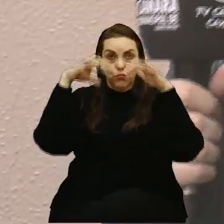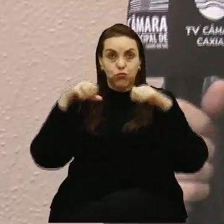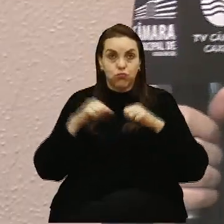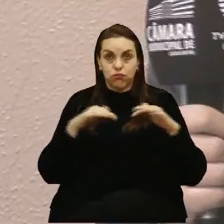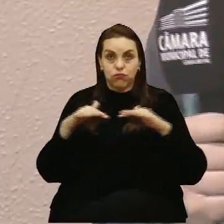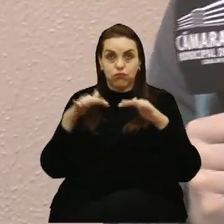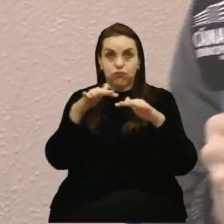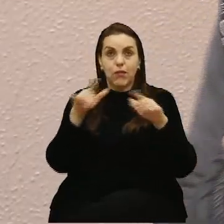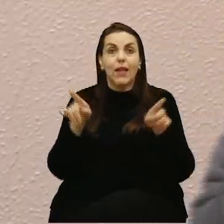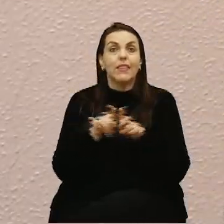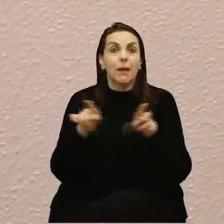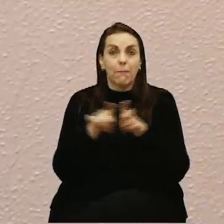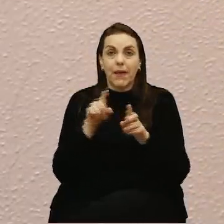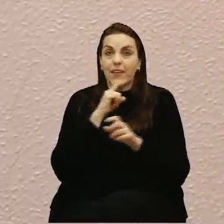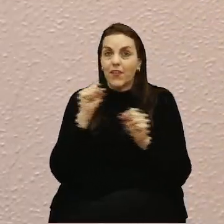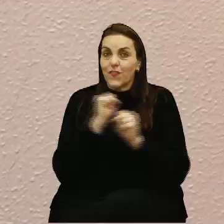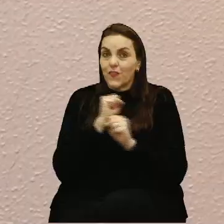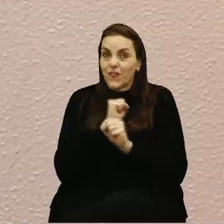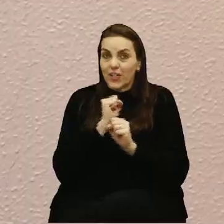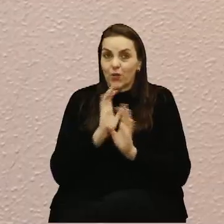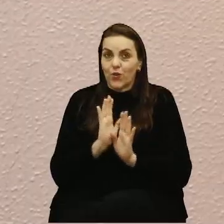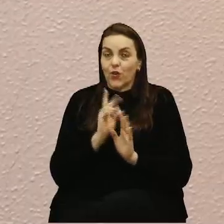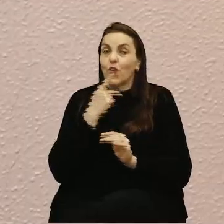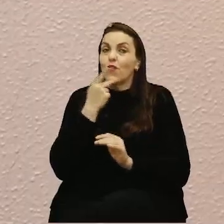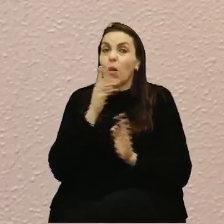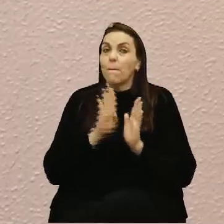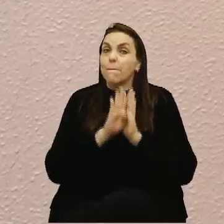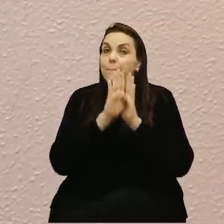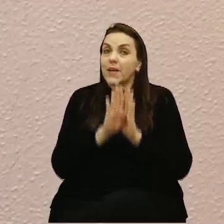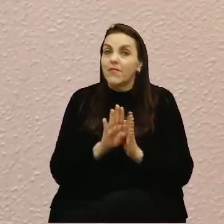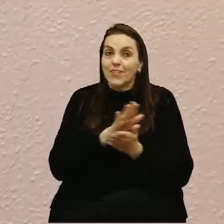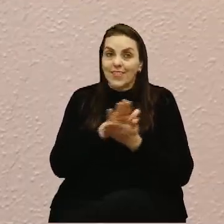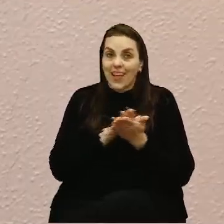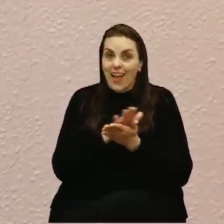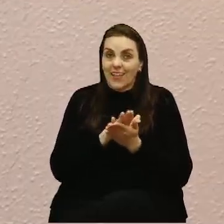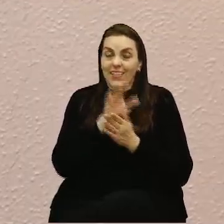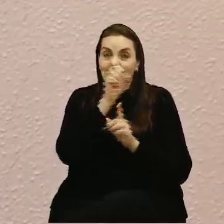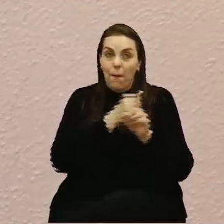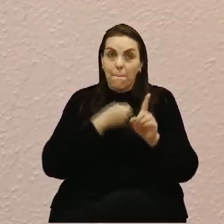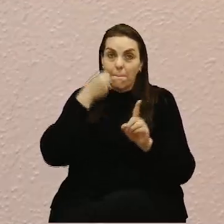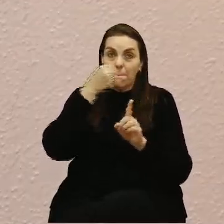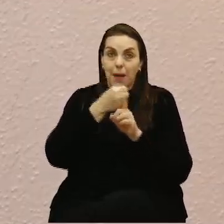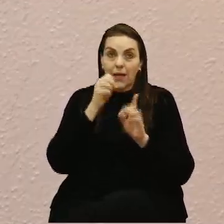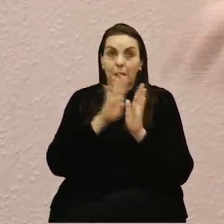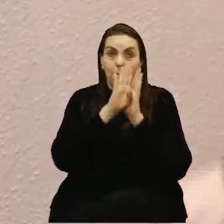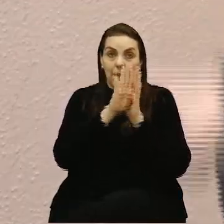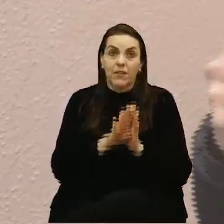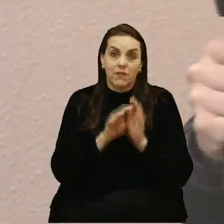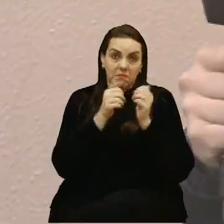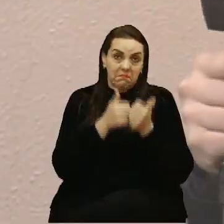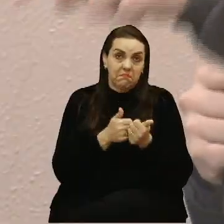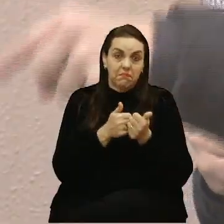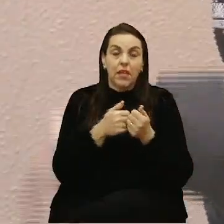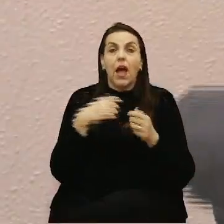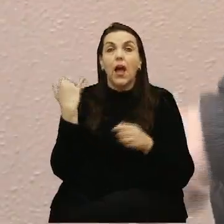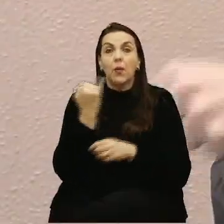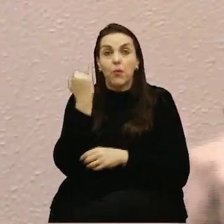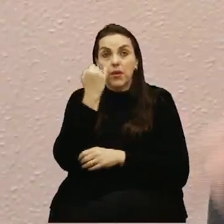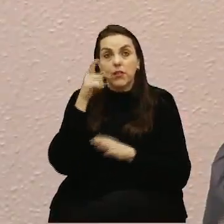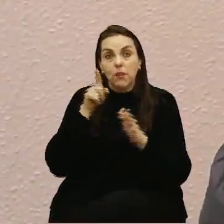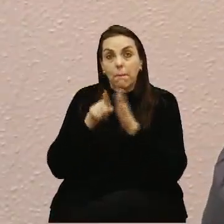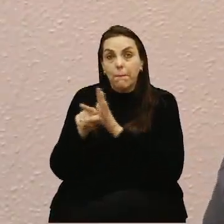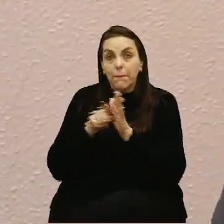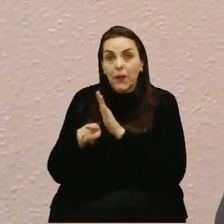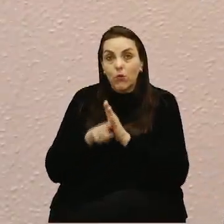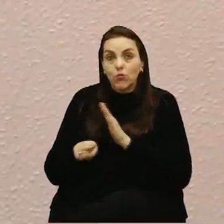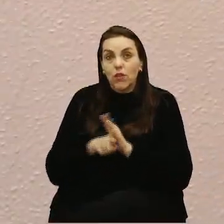questão do inverno. Eles não falaram a questão dos benefícios. Se tem um impacto em relação aos benefícios, é importante que a gente pergunte para o